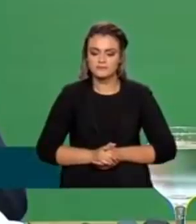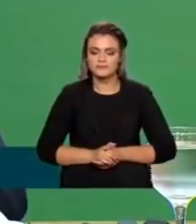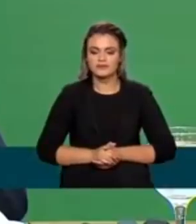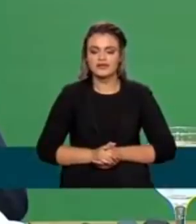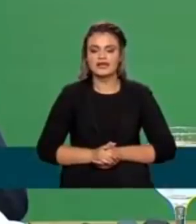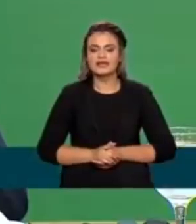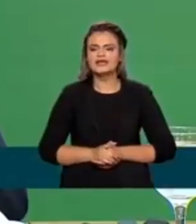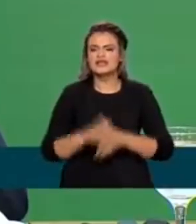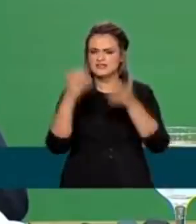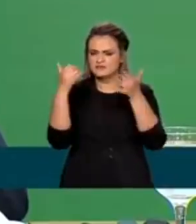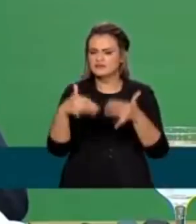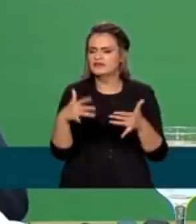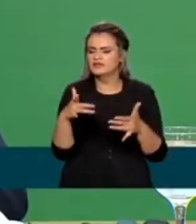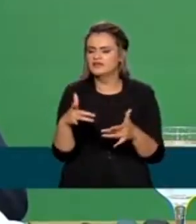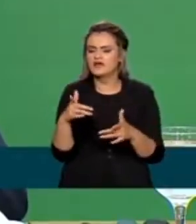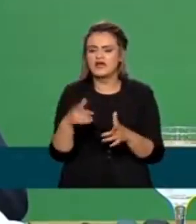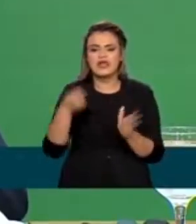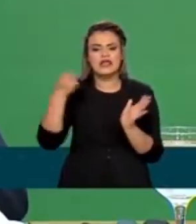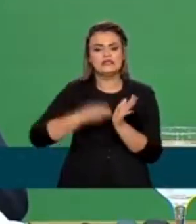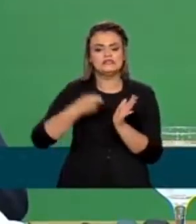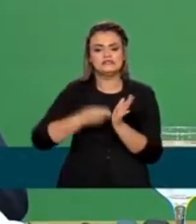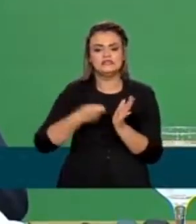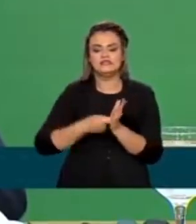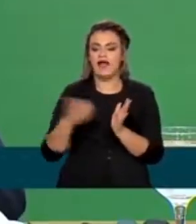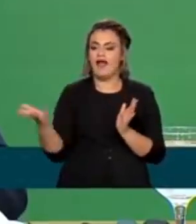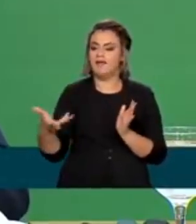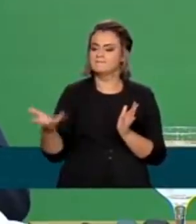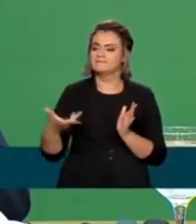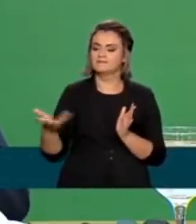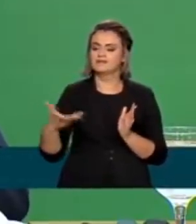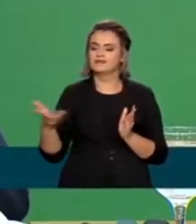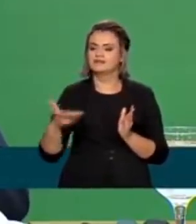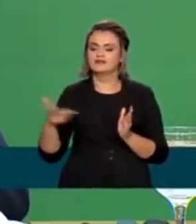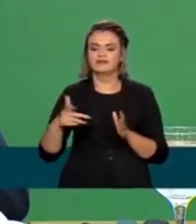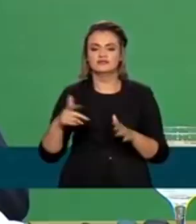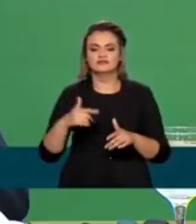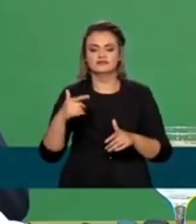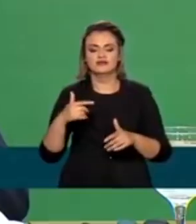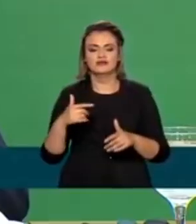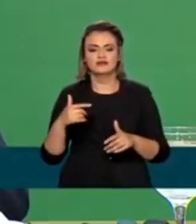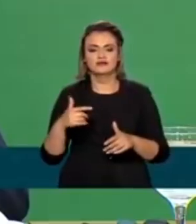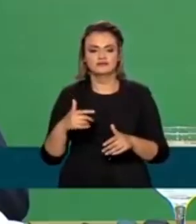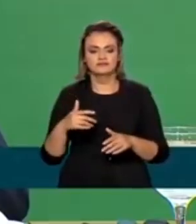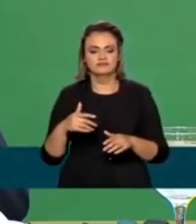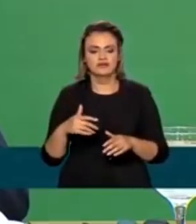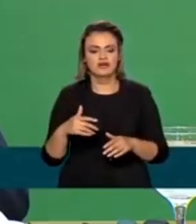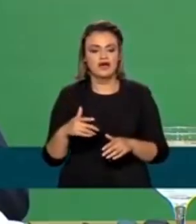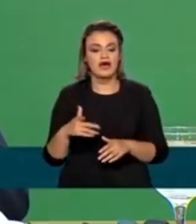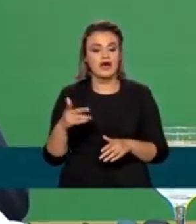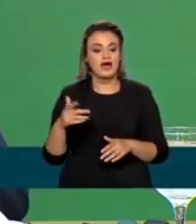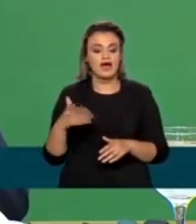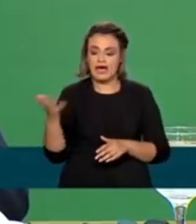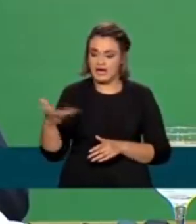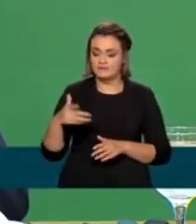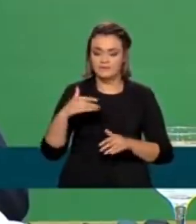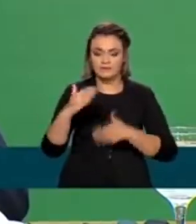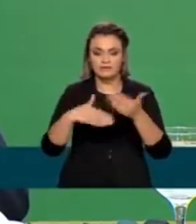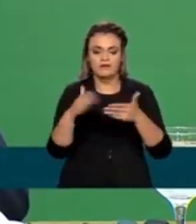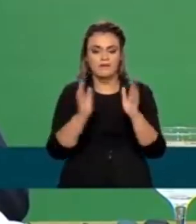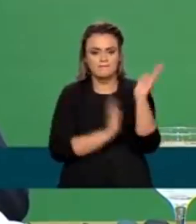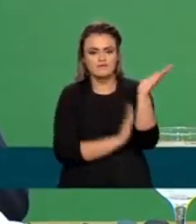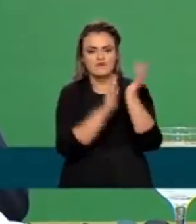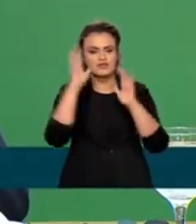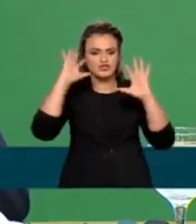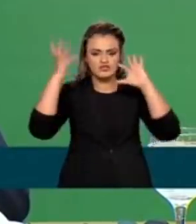Quanto à alegação de exigências de celeridade por todos os servidores nos processos de vacinas, acelerando a tramitação